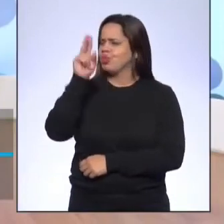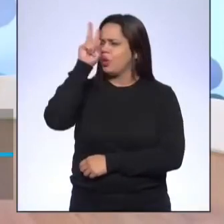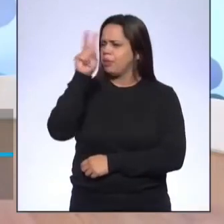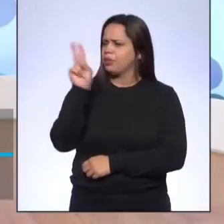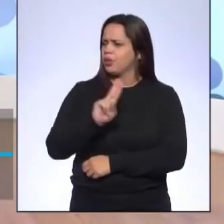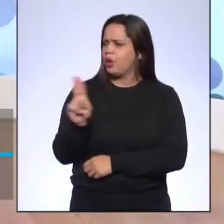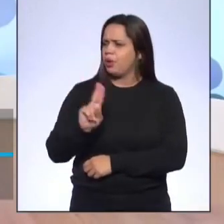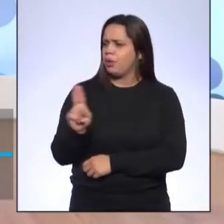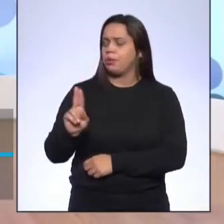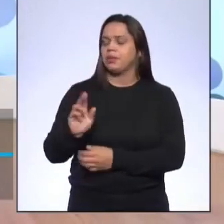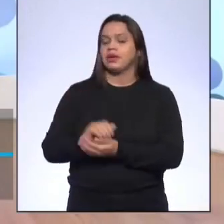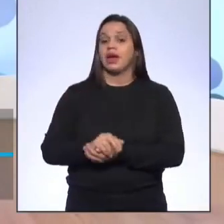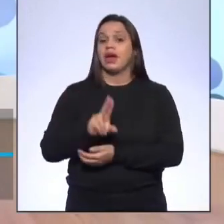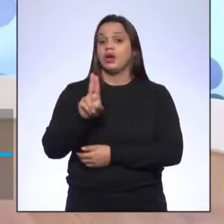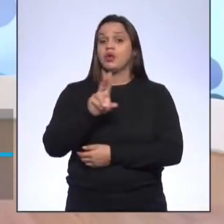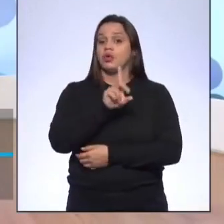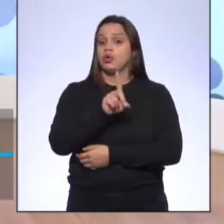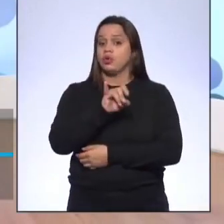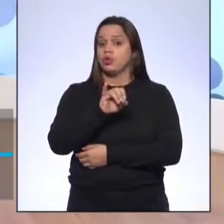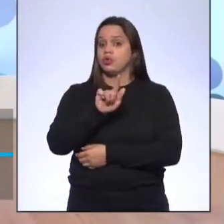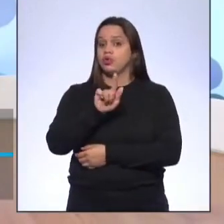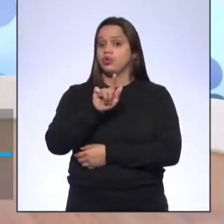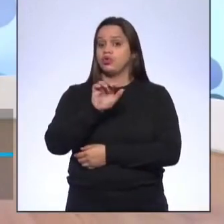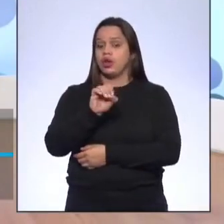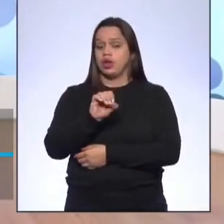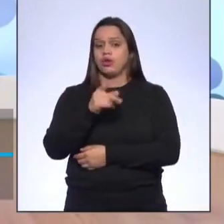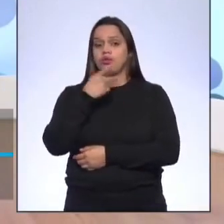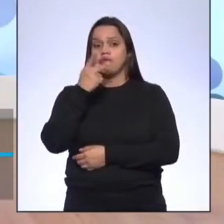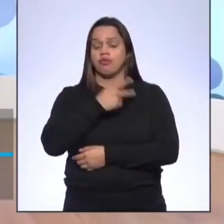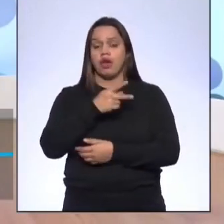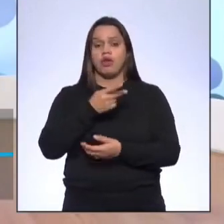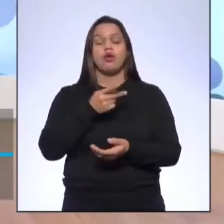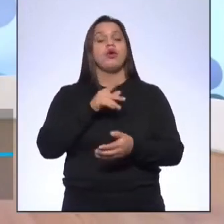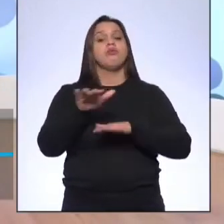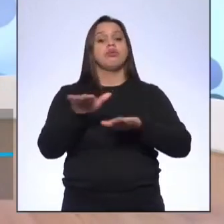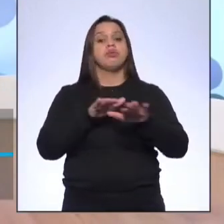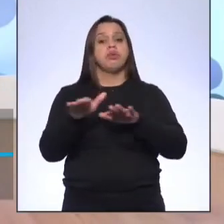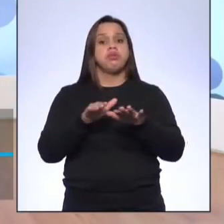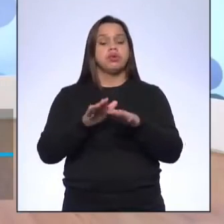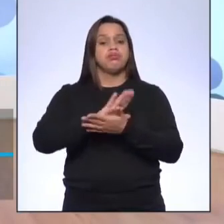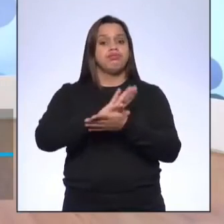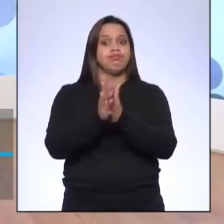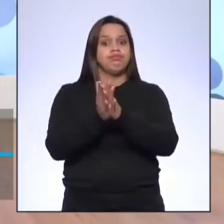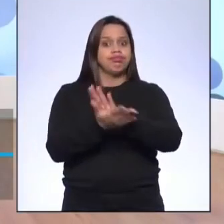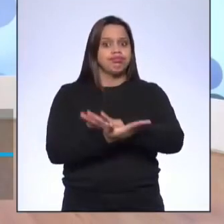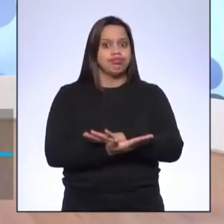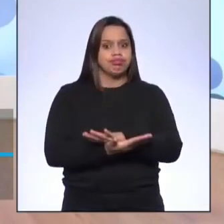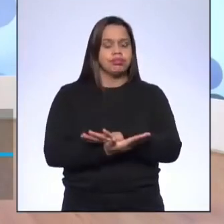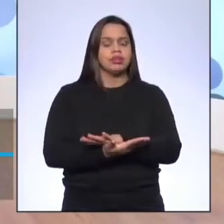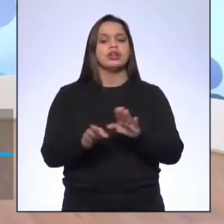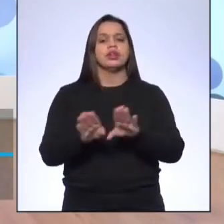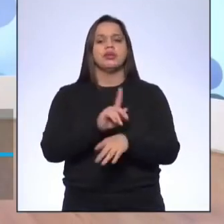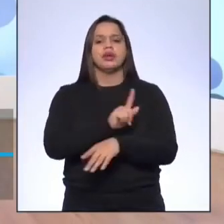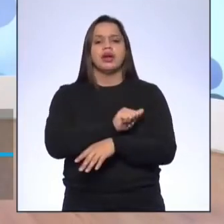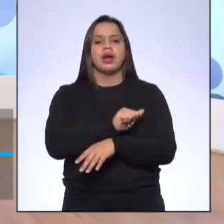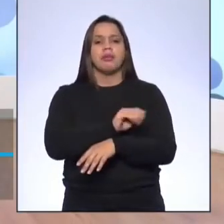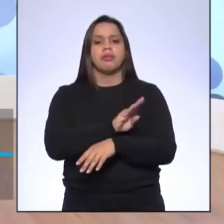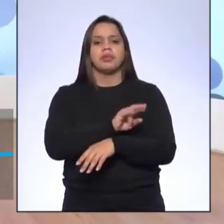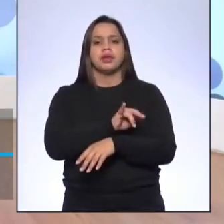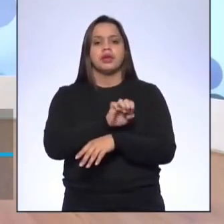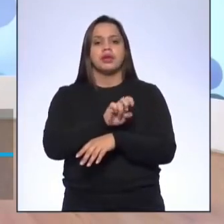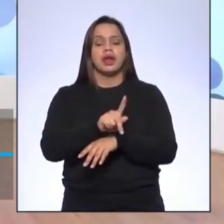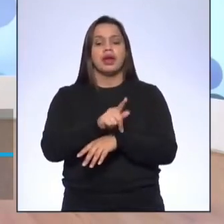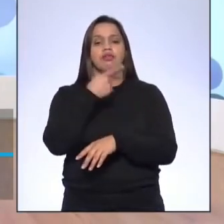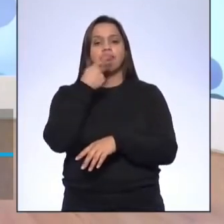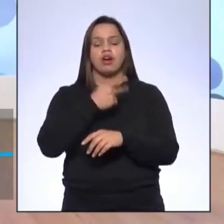dele. O Diego ele falou que terremotos causaram grande destruição e o Gabriel fala sobre emergências históricas. Se